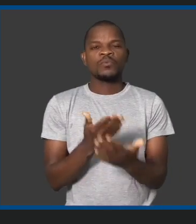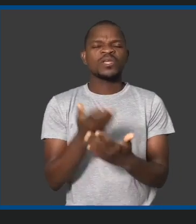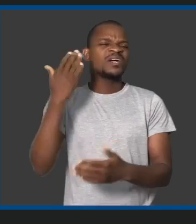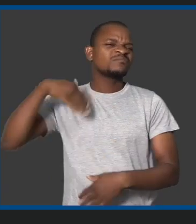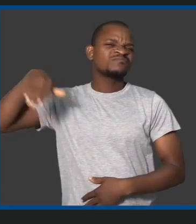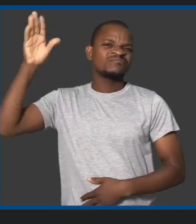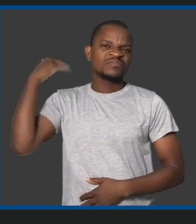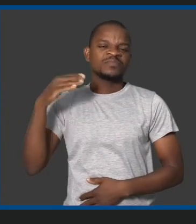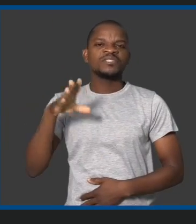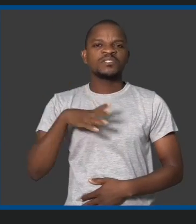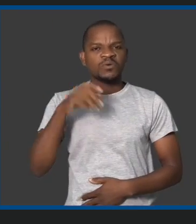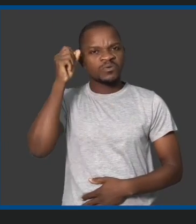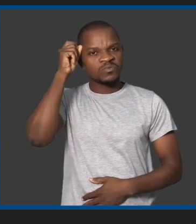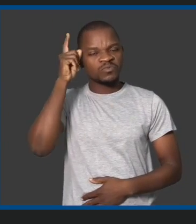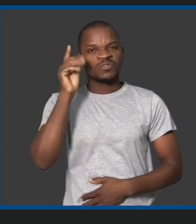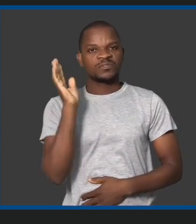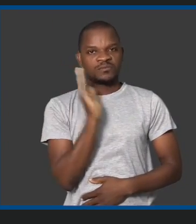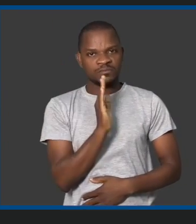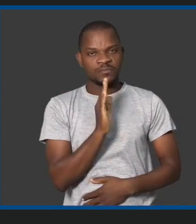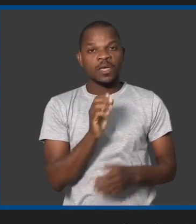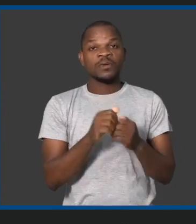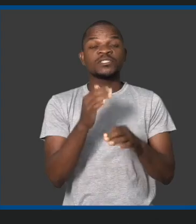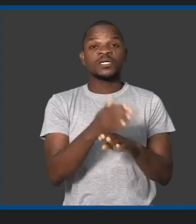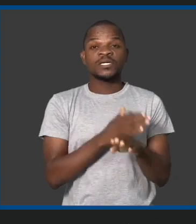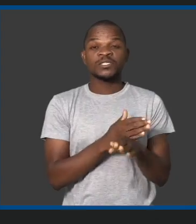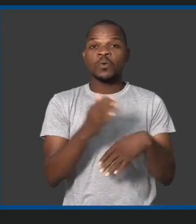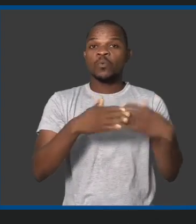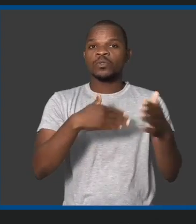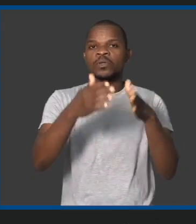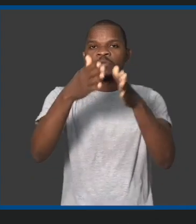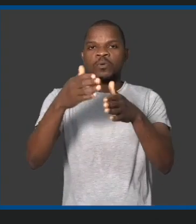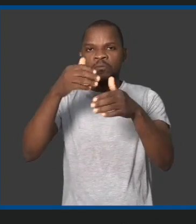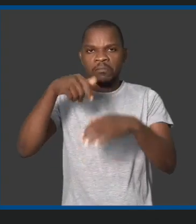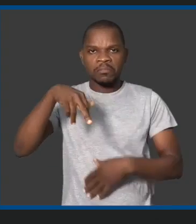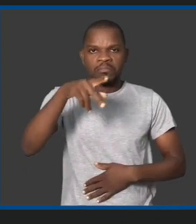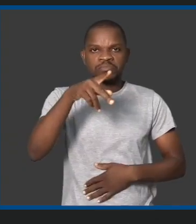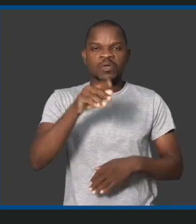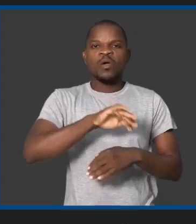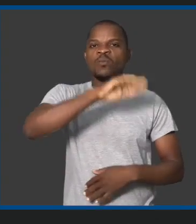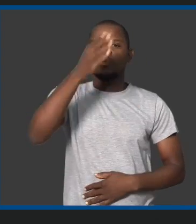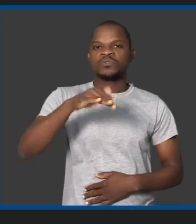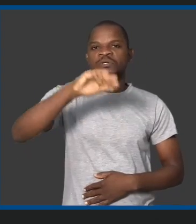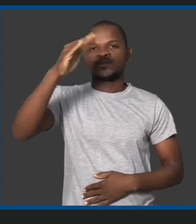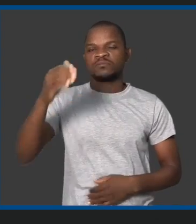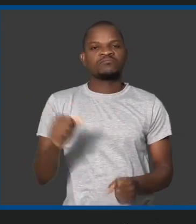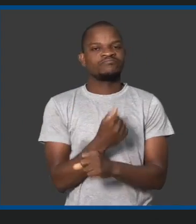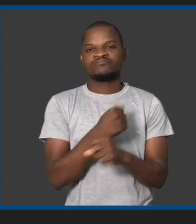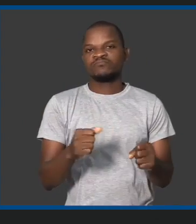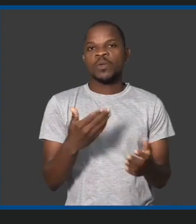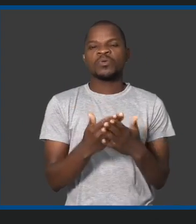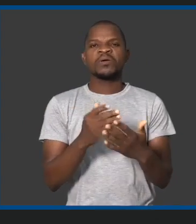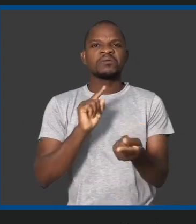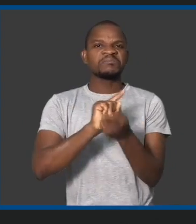Antigamente aqui havia várias tradições. Primeiro, ninguém sabia aqui de qualquer maneira. Lá havia